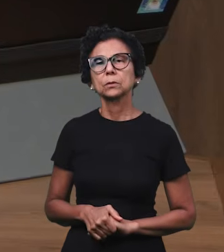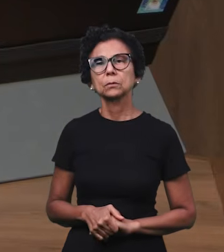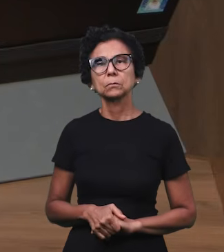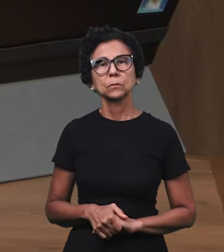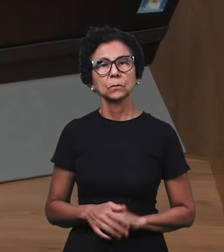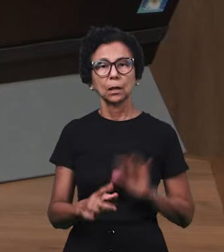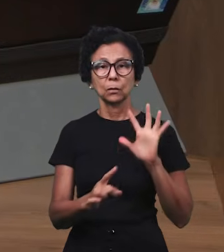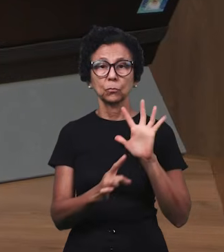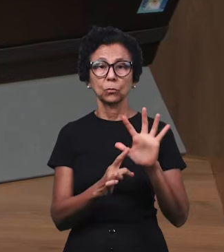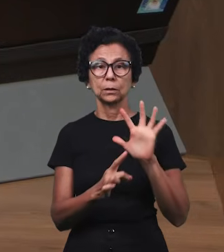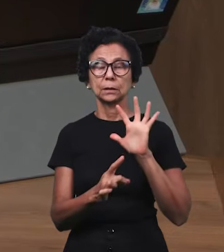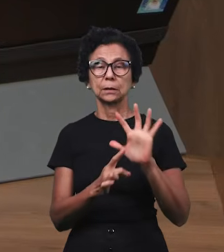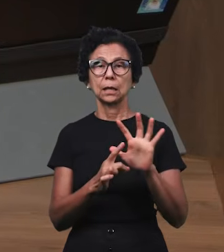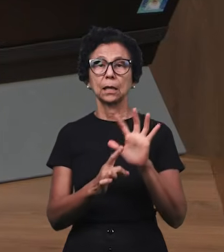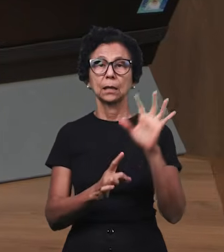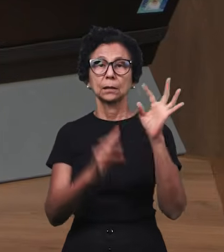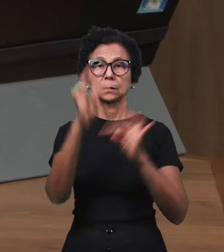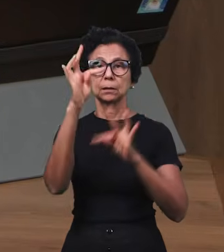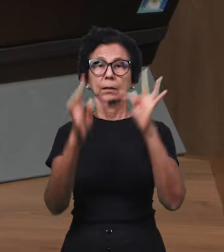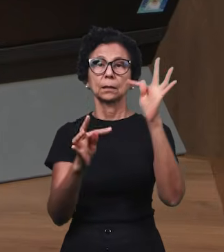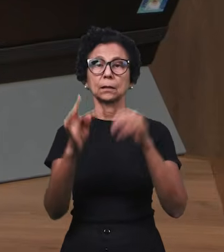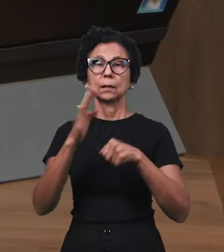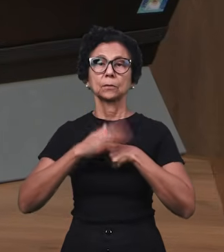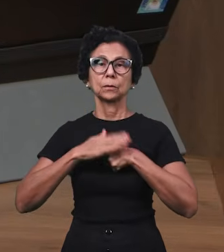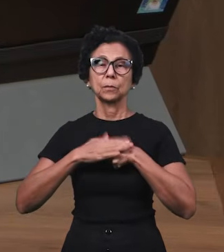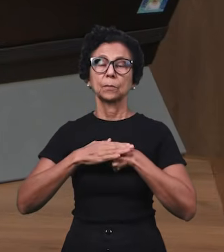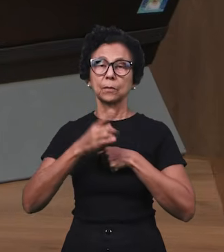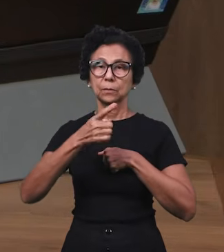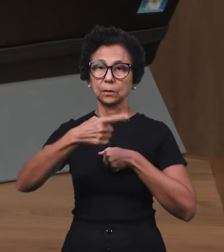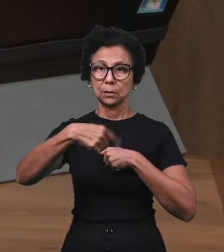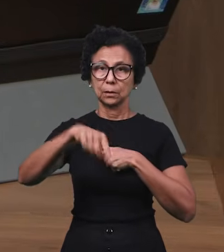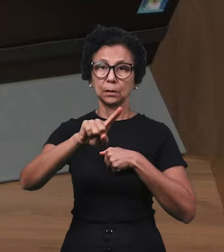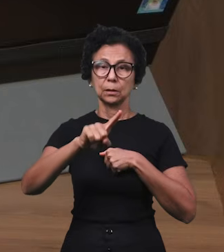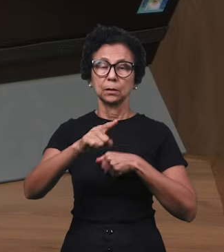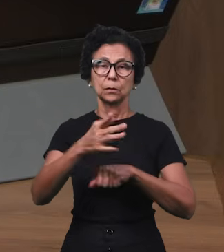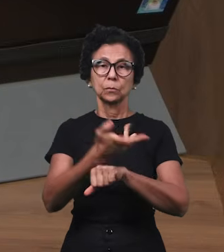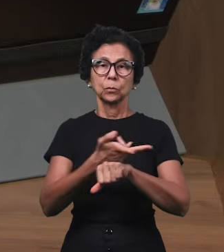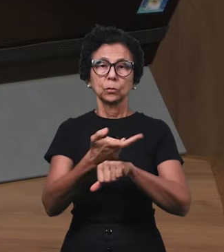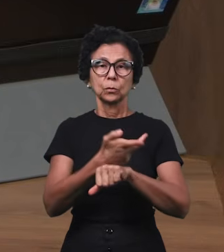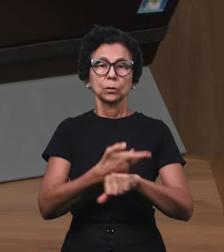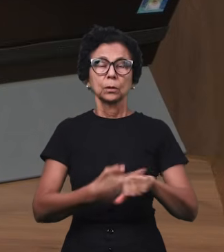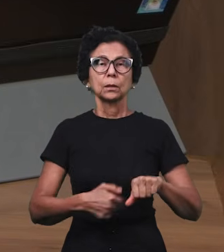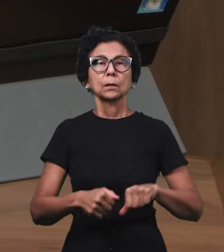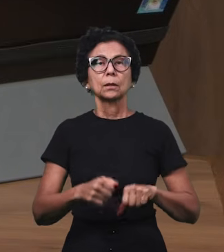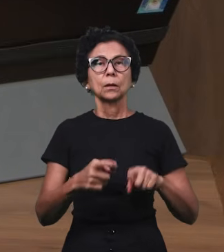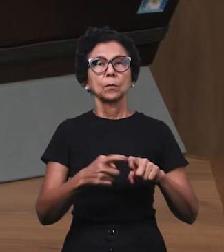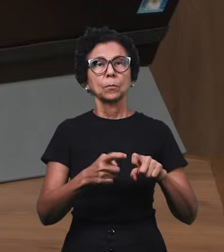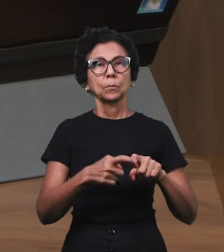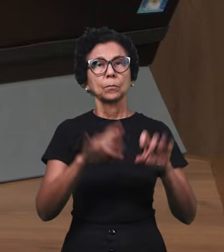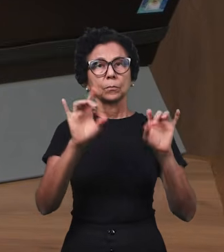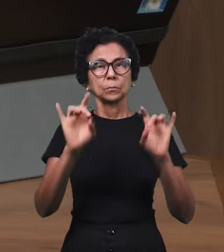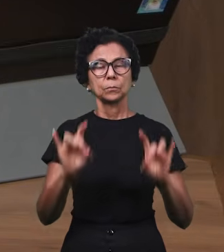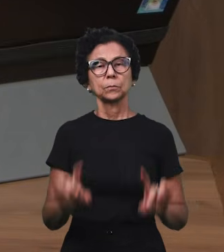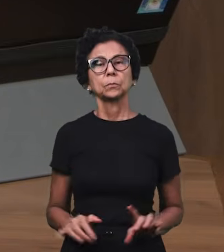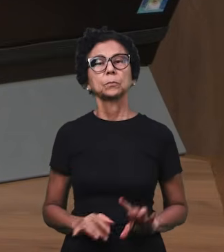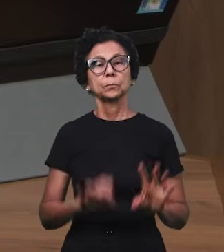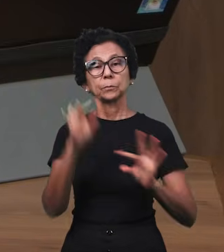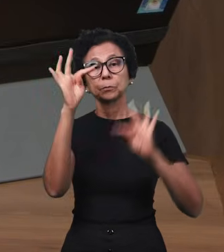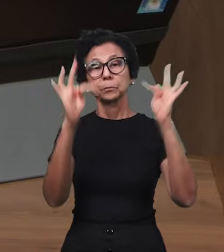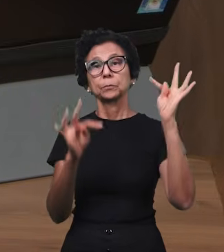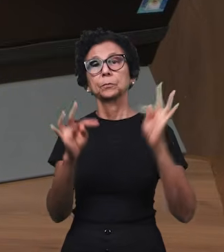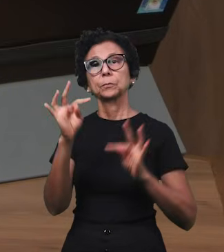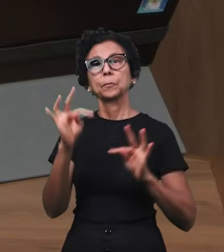induzir você a se tratar, mas induzir você a procurar um profissional e achar o seu tratamento.